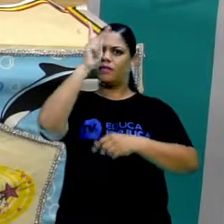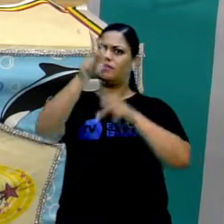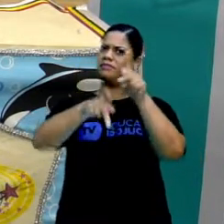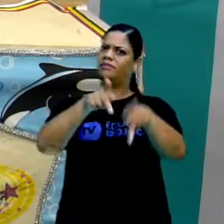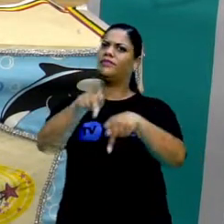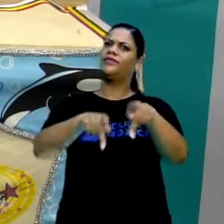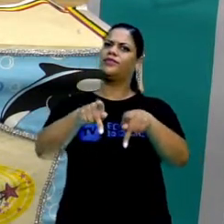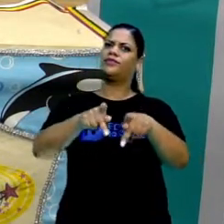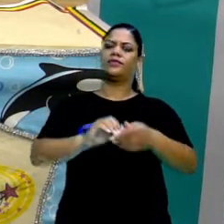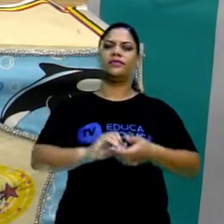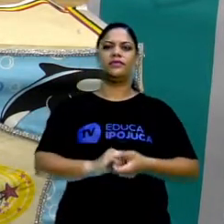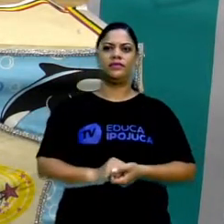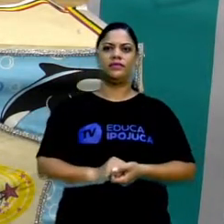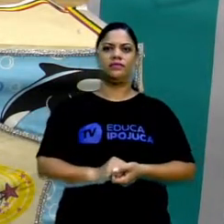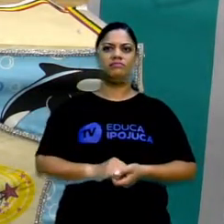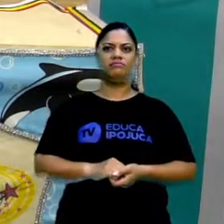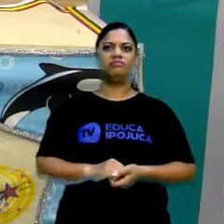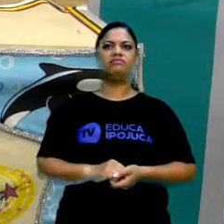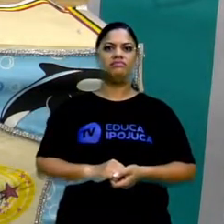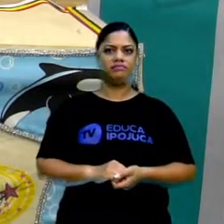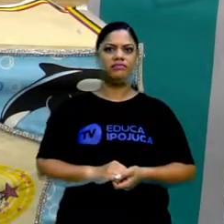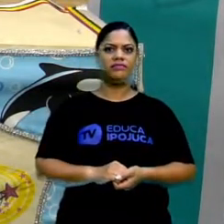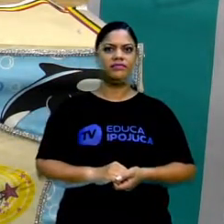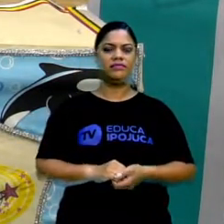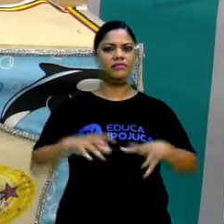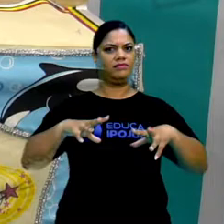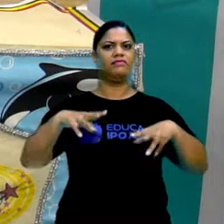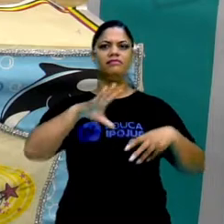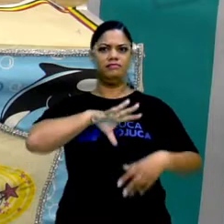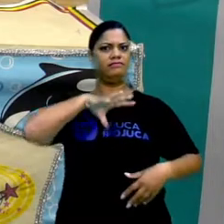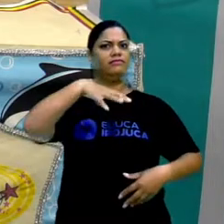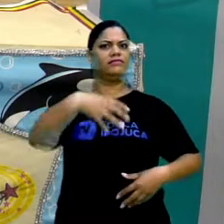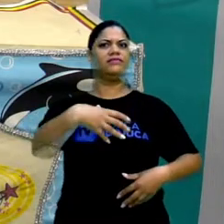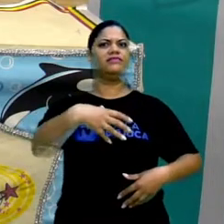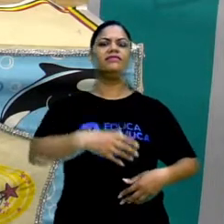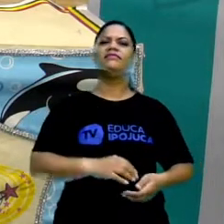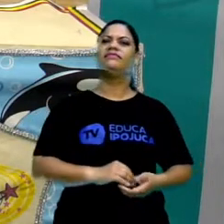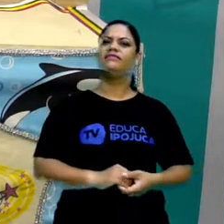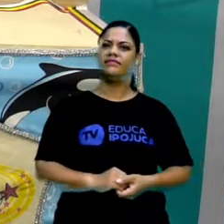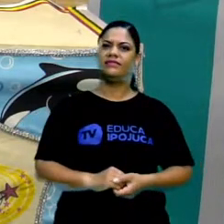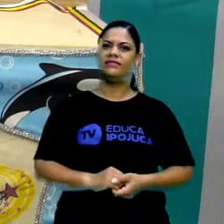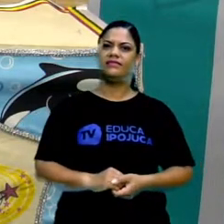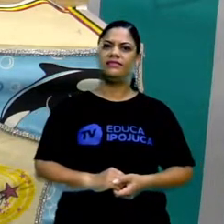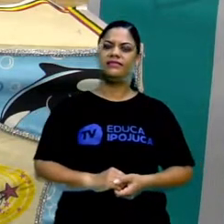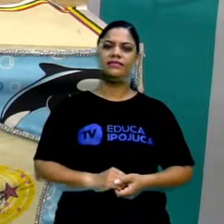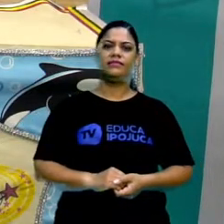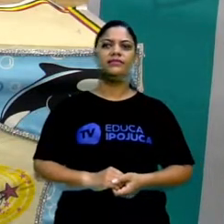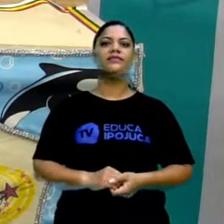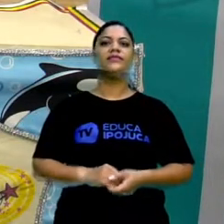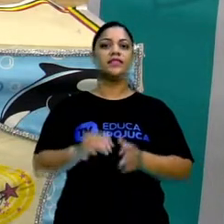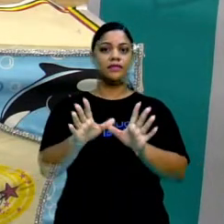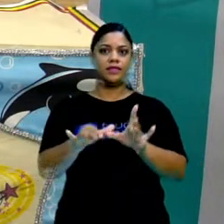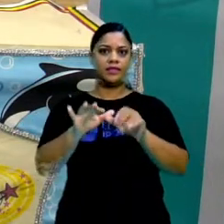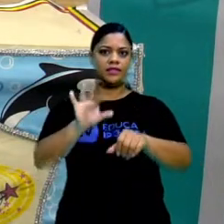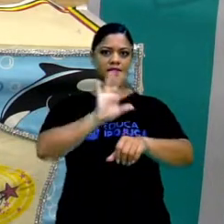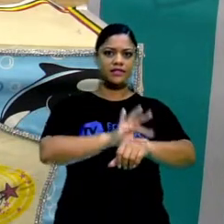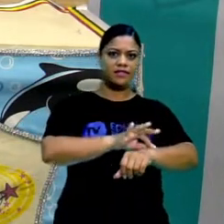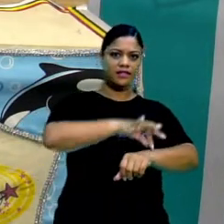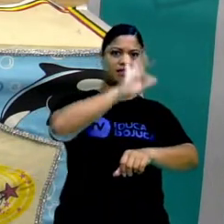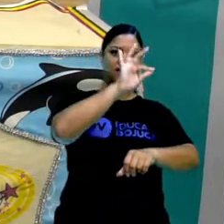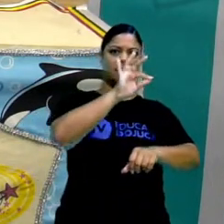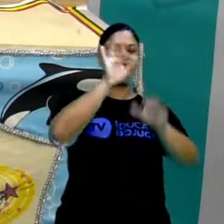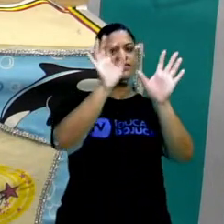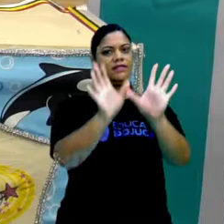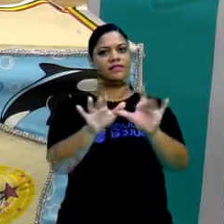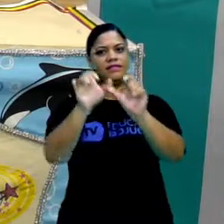Eita. Ele era corajoso, sim ou não? Era. Então, gente, a andorinha tirava os pedaços de ouro